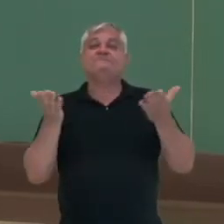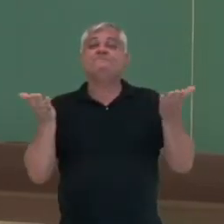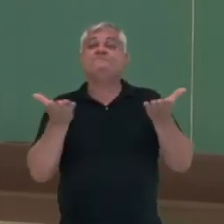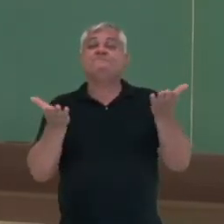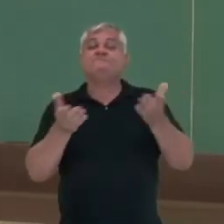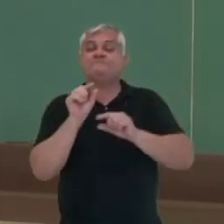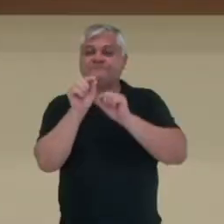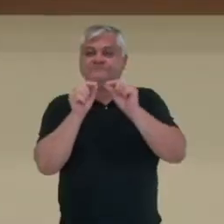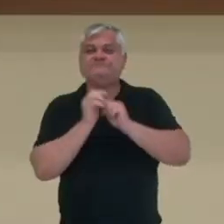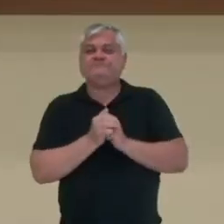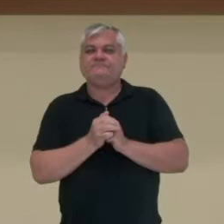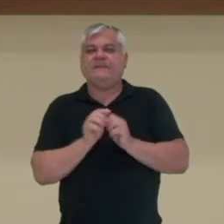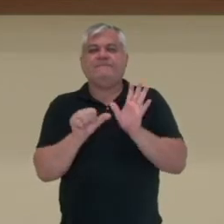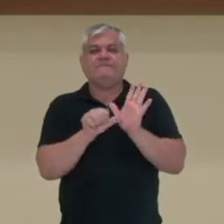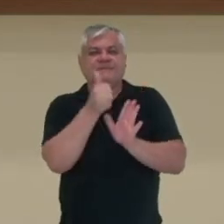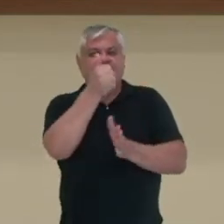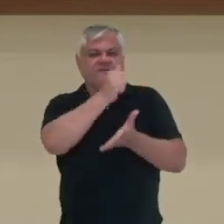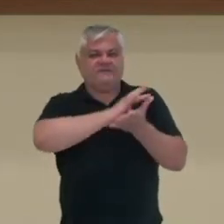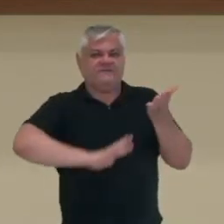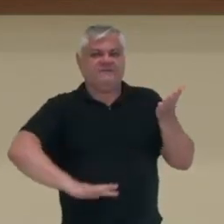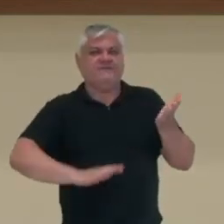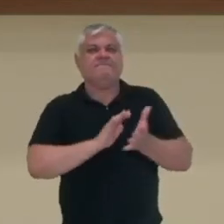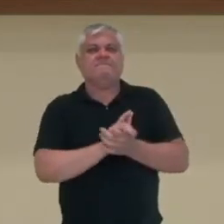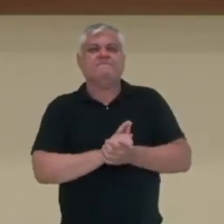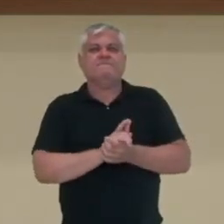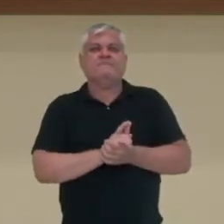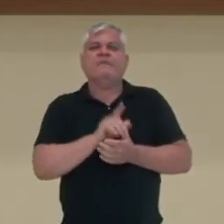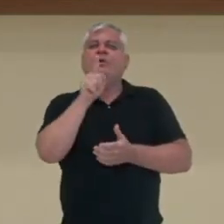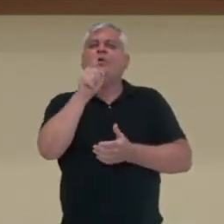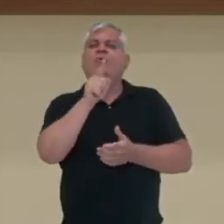Vamos então a uma primeira atividade, o que